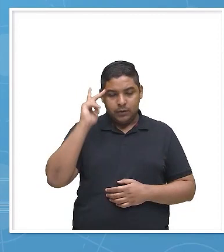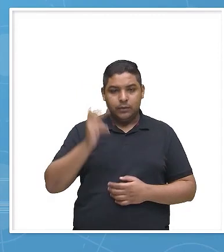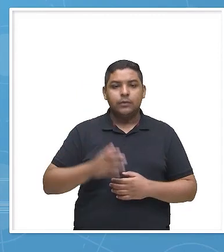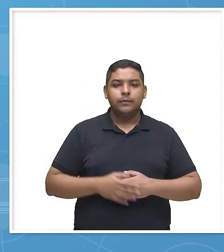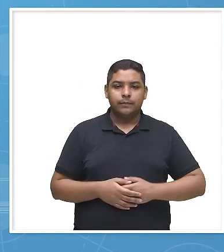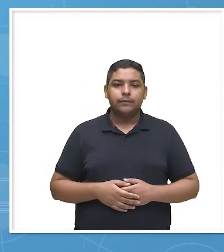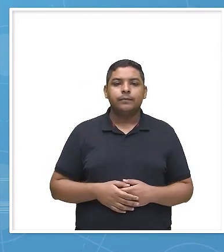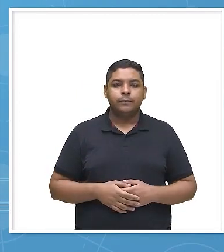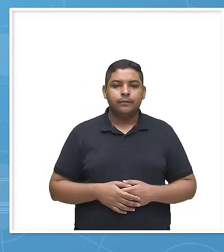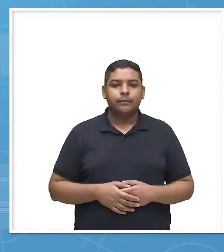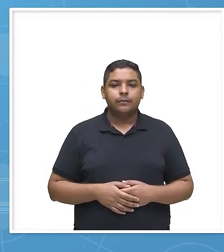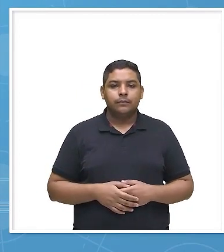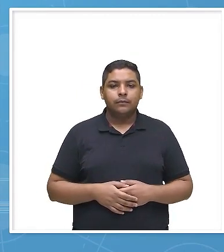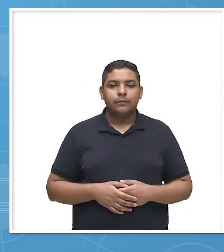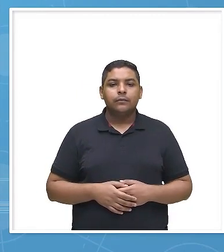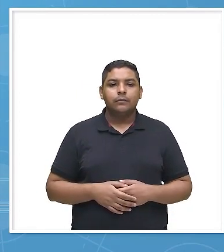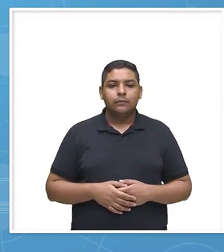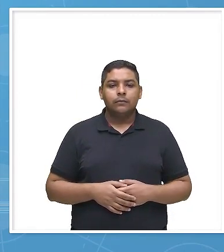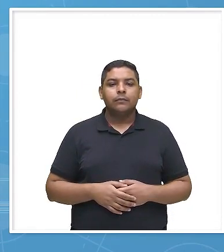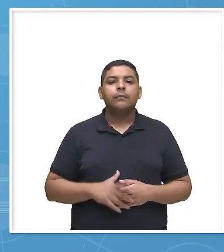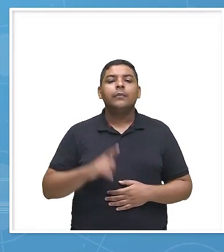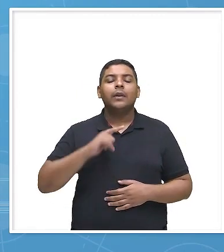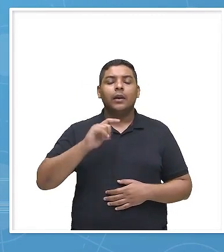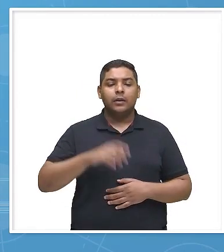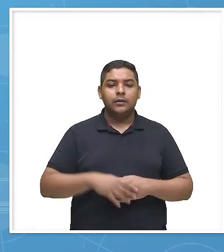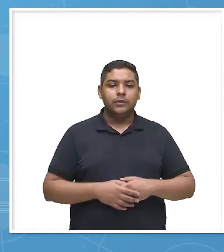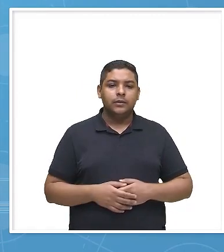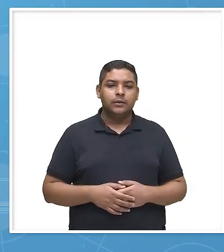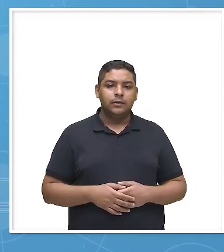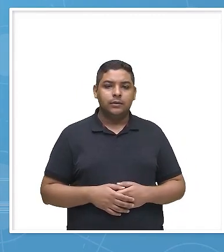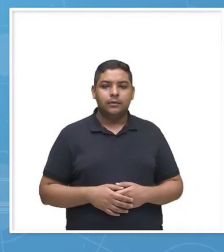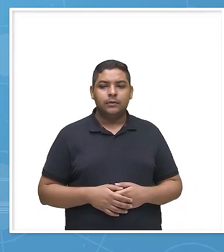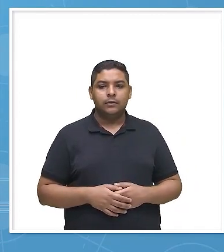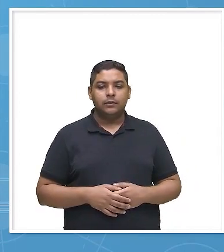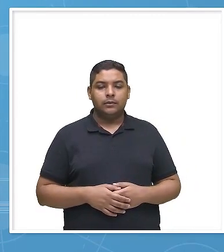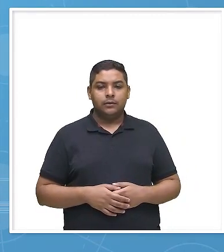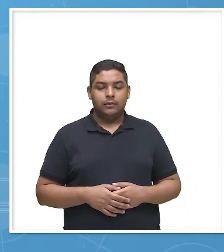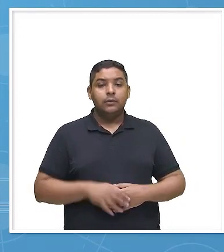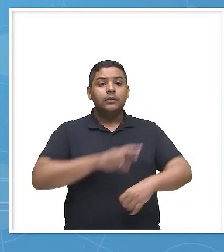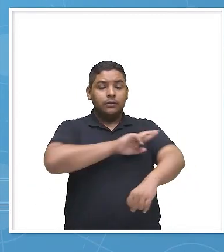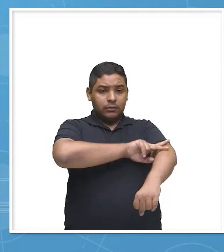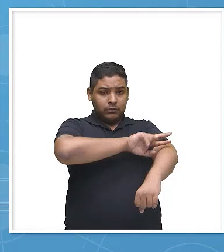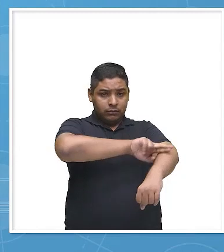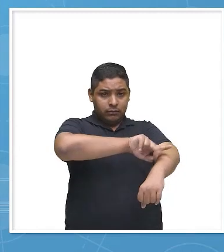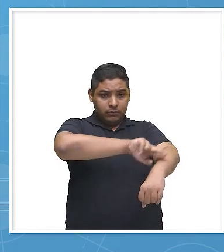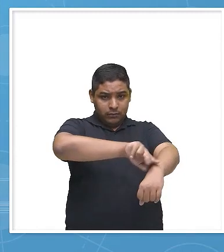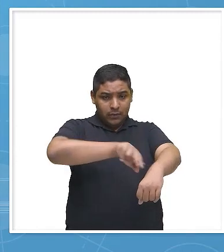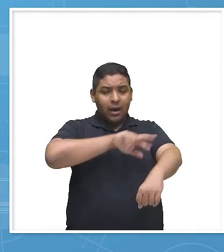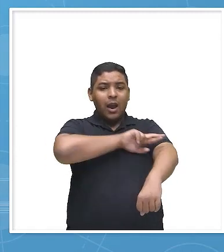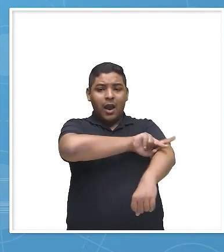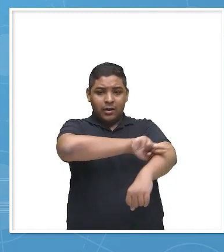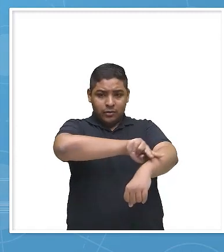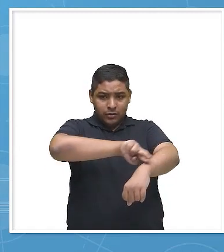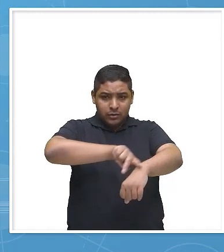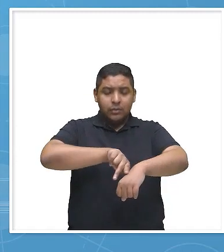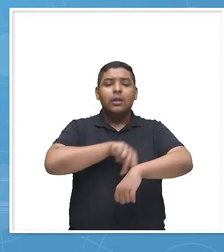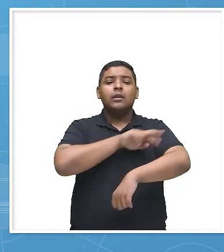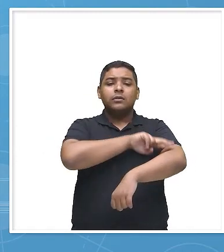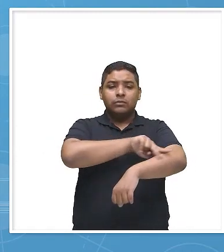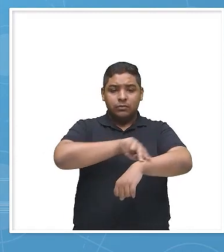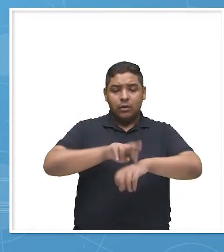gente sabe que são etnias diferentes que são aplicadas e são todos iguais perante a lei. E vocês, como